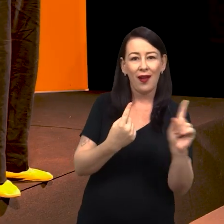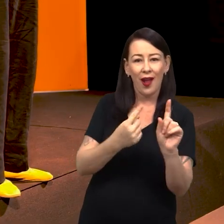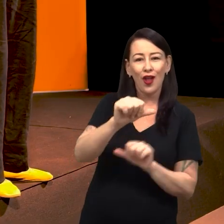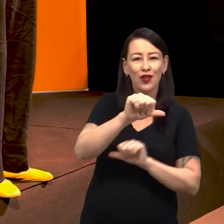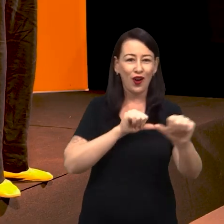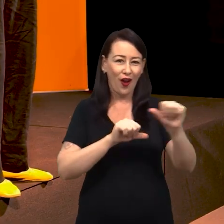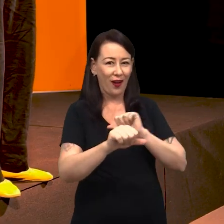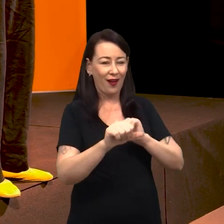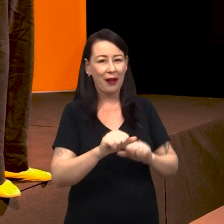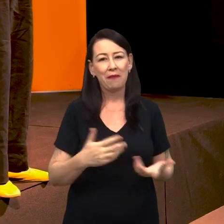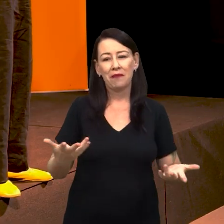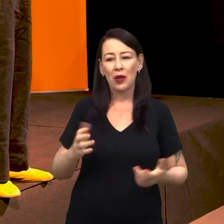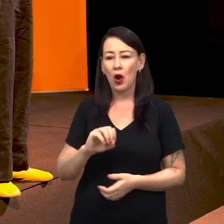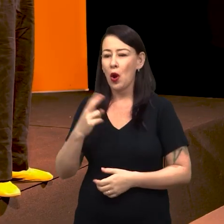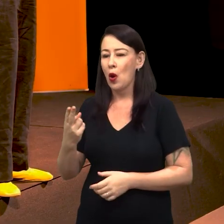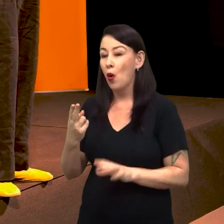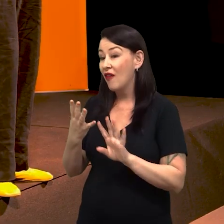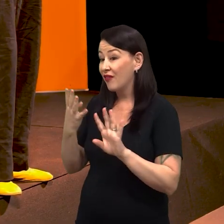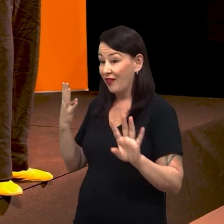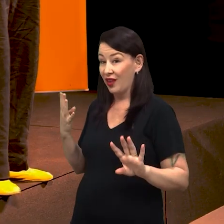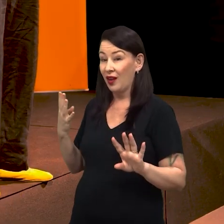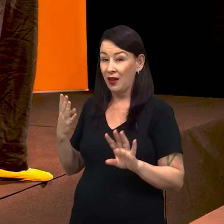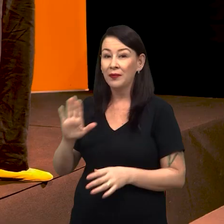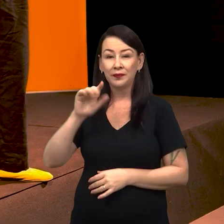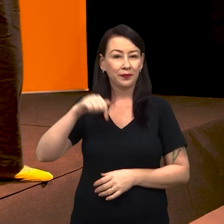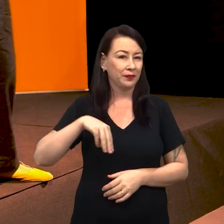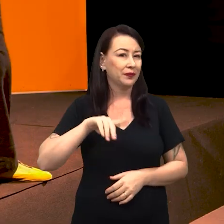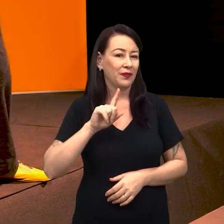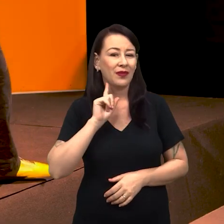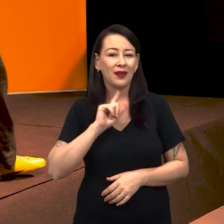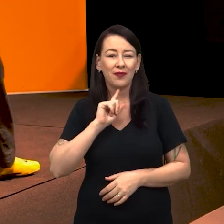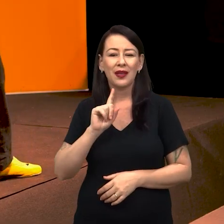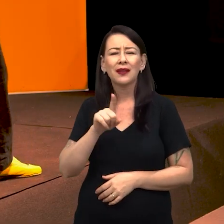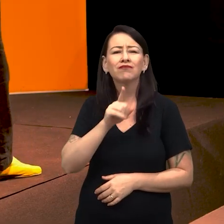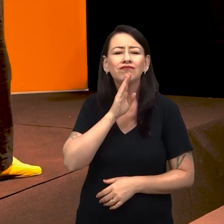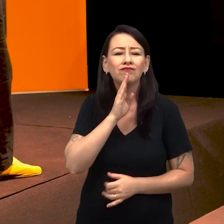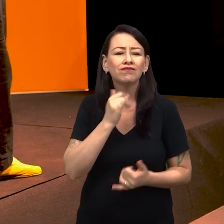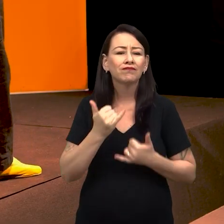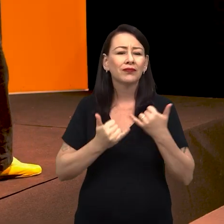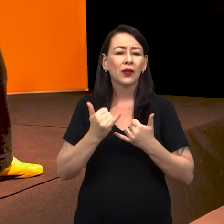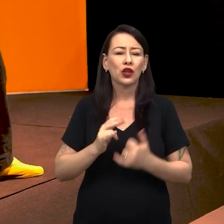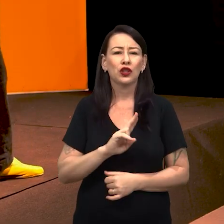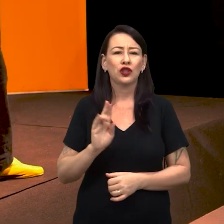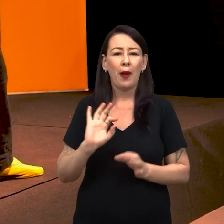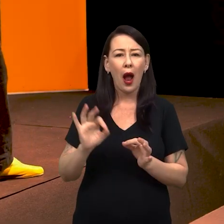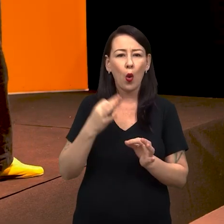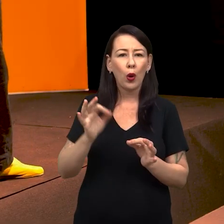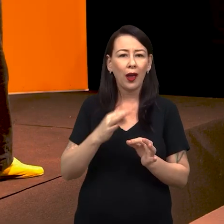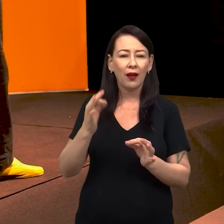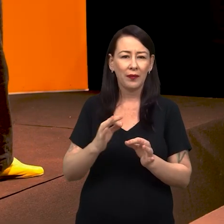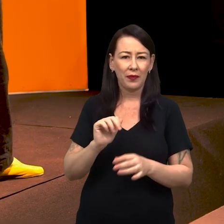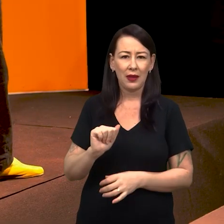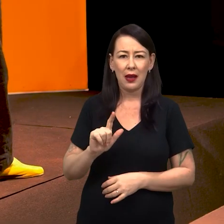outra, ou, né, uma fila. Aqui em Minas, a gente brinca muito da agulhinha. Quem conhece aqui a